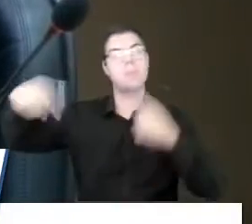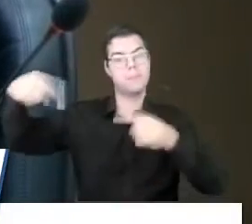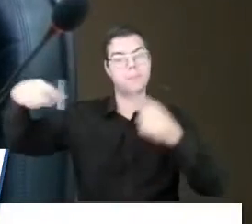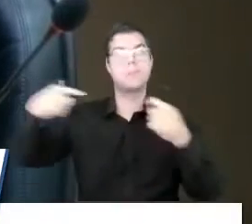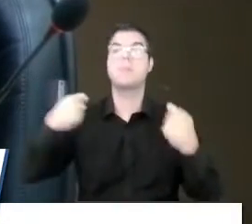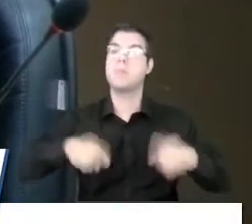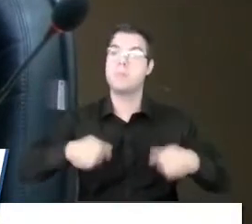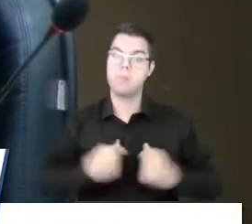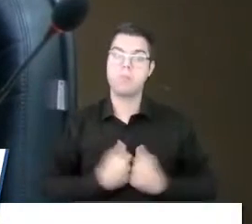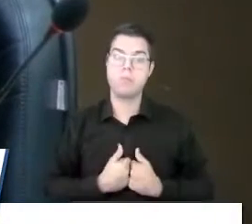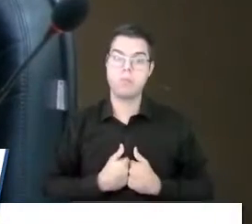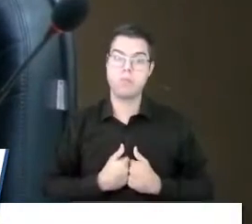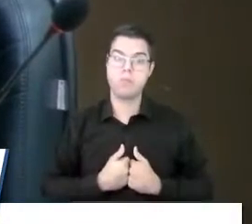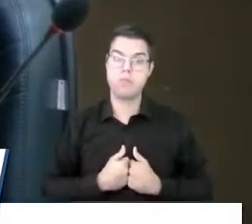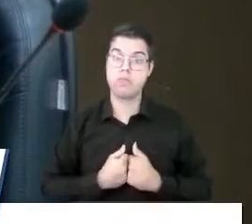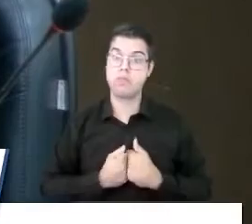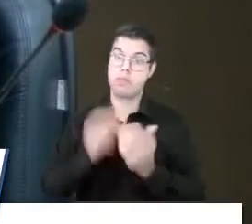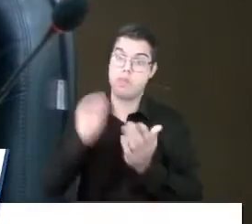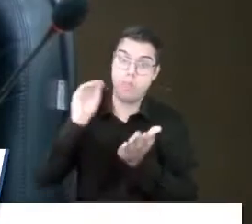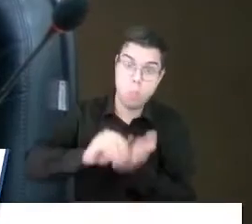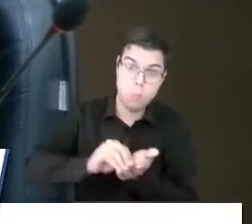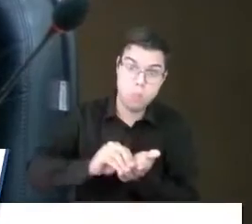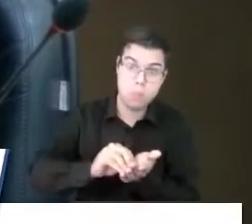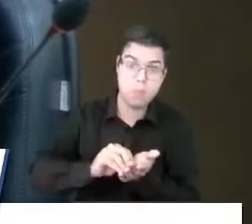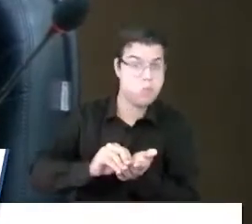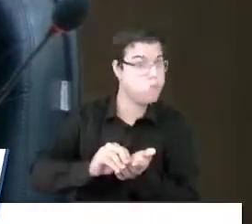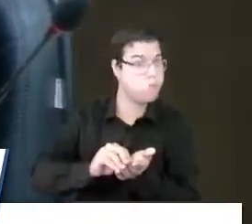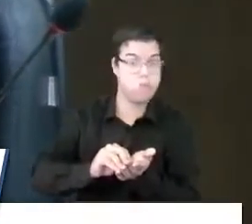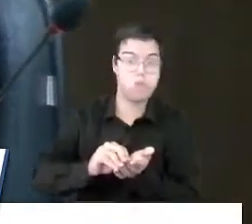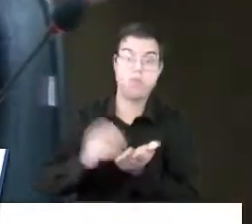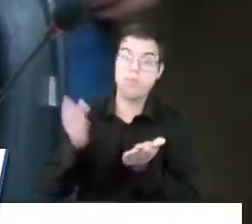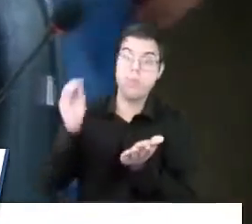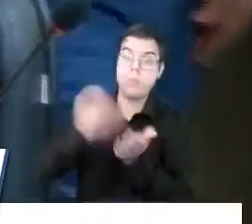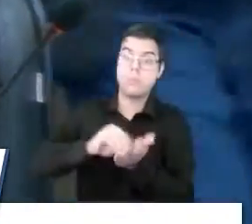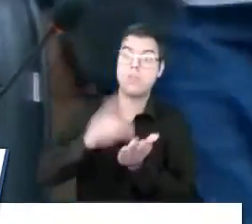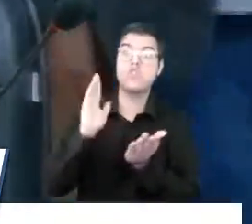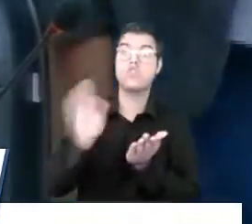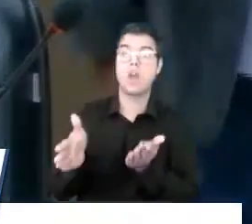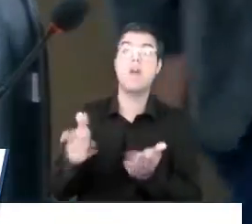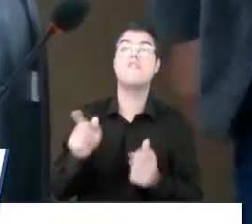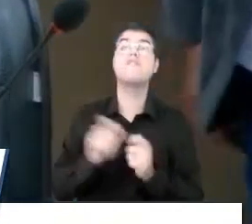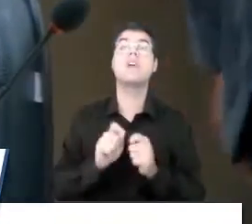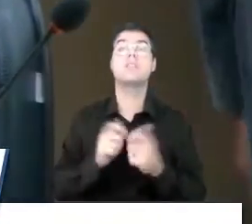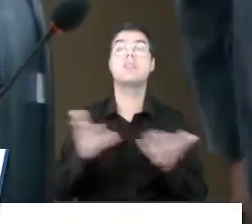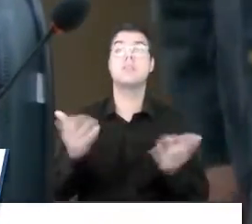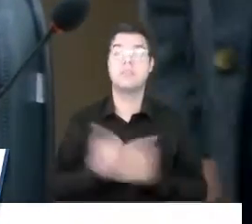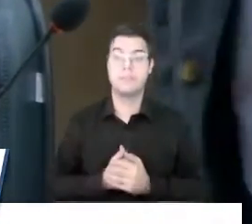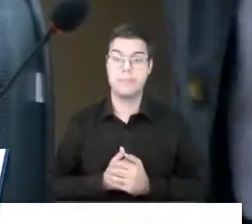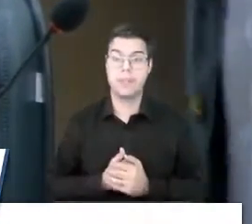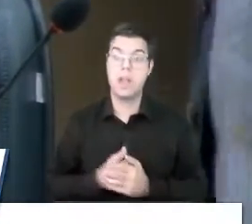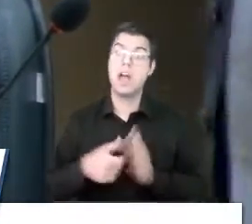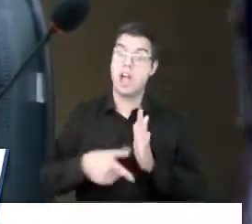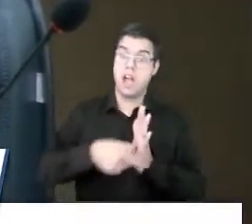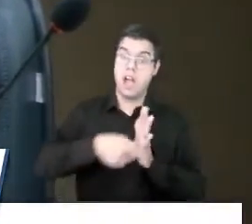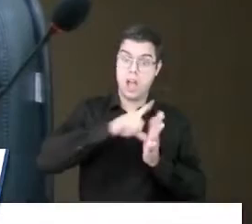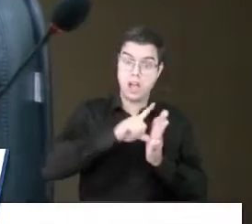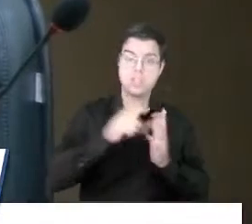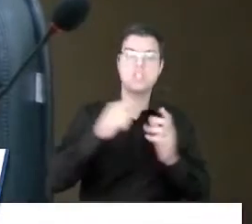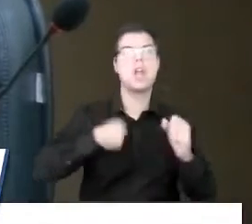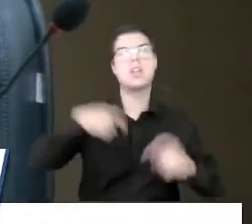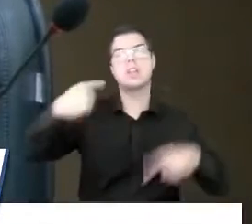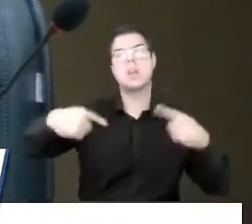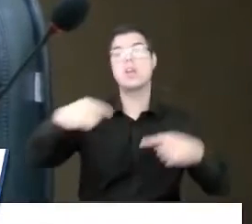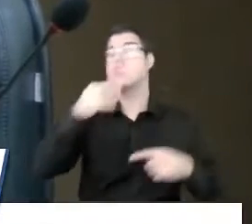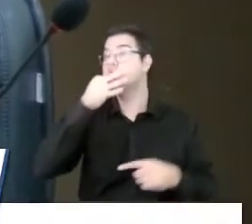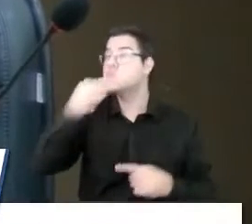de protocolar. Depois que protocola, porque antes de protocolar, você faz um debate, você pode sugerir